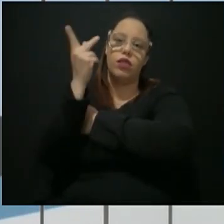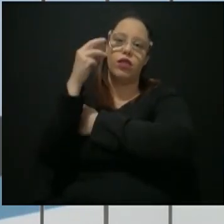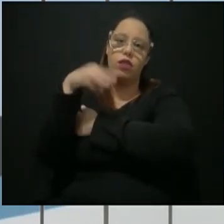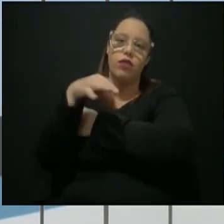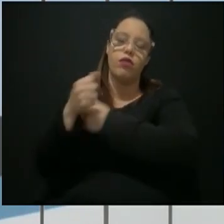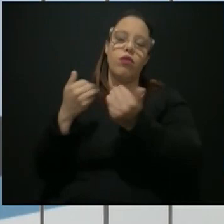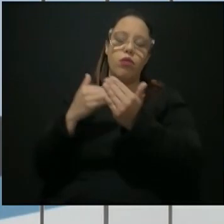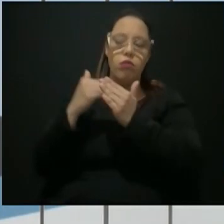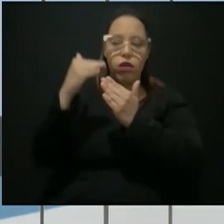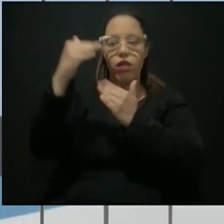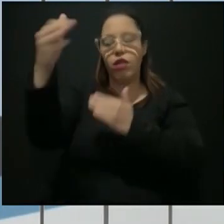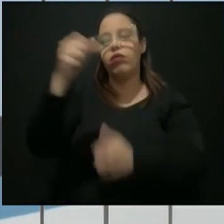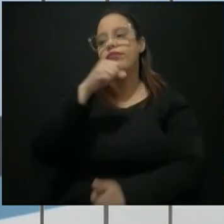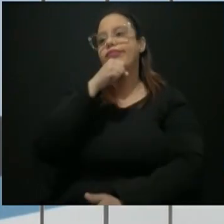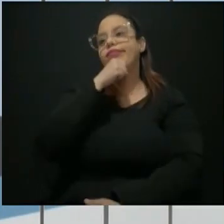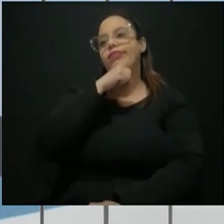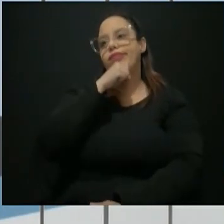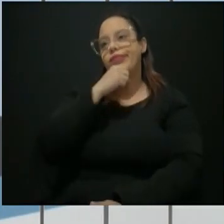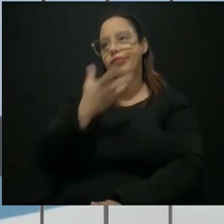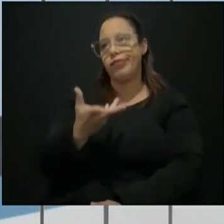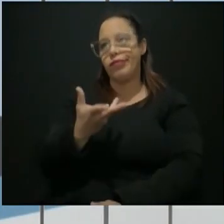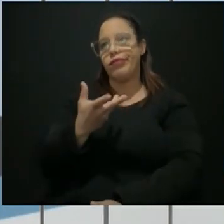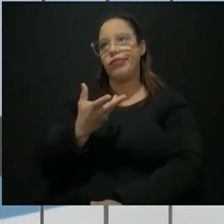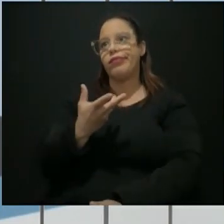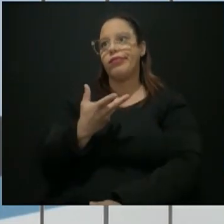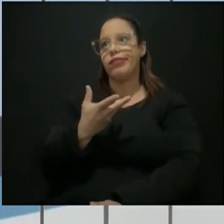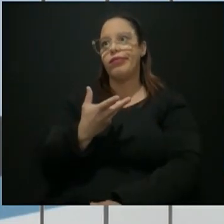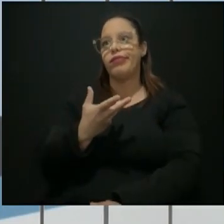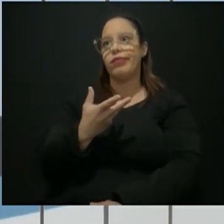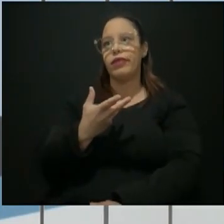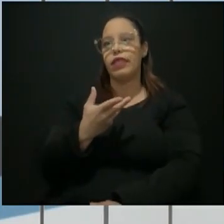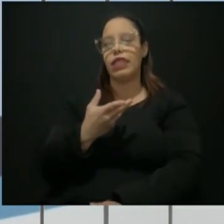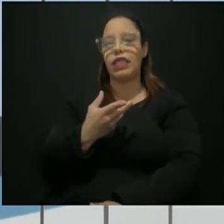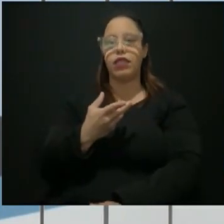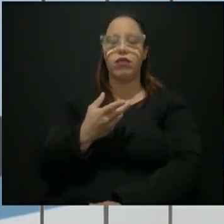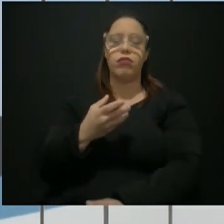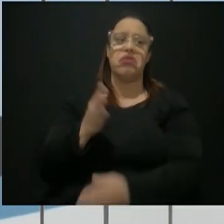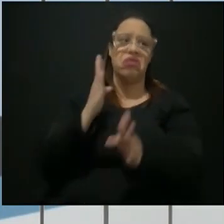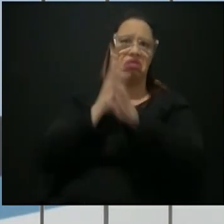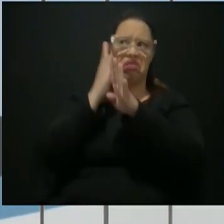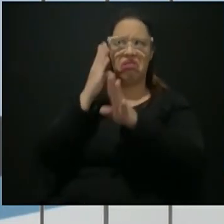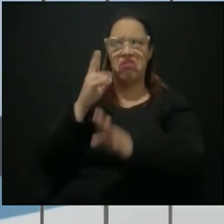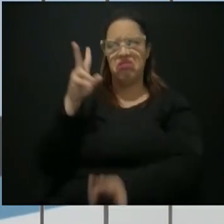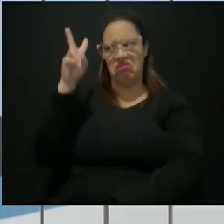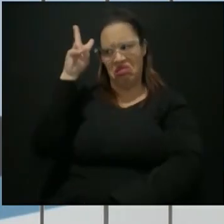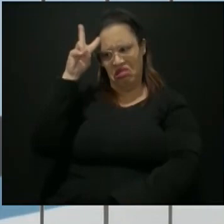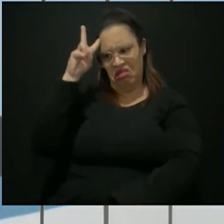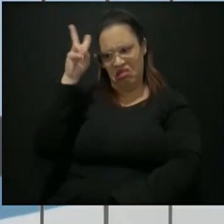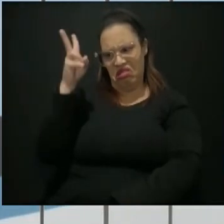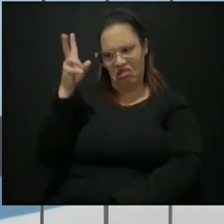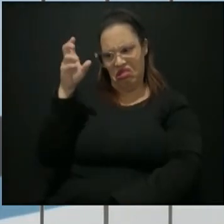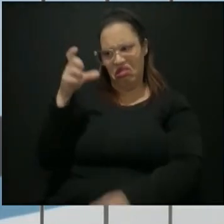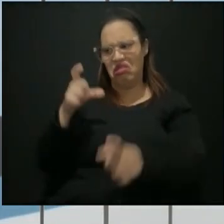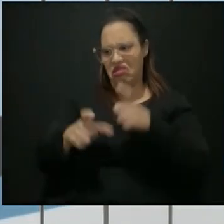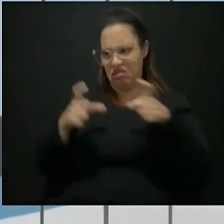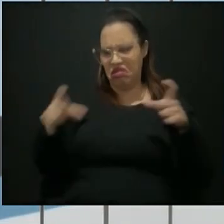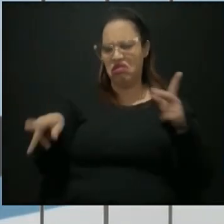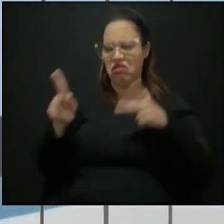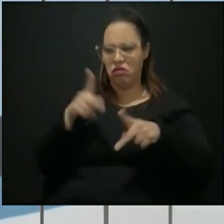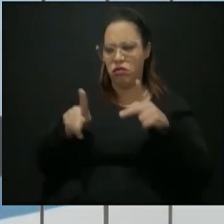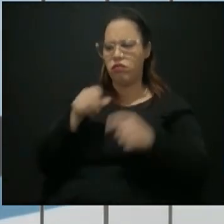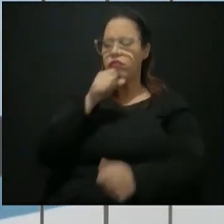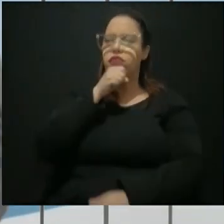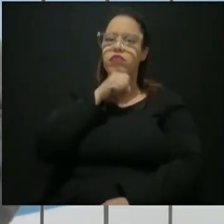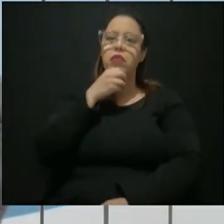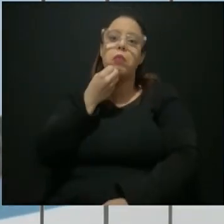de envelhecimento, né? E, inclusive, é difícil a gente encontrar na história, né, um grande número de pessoas que envelheceram bem,